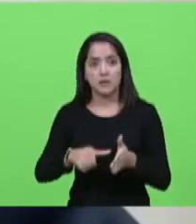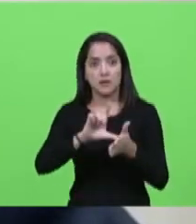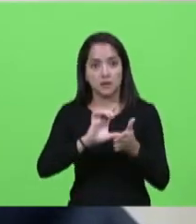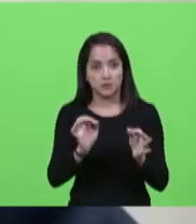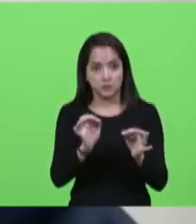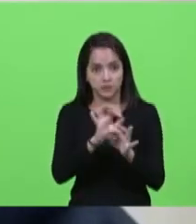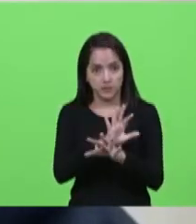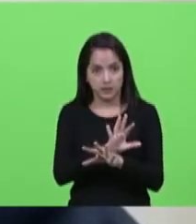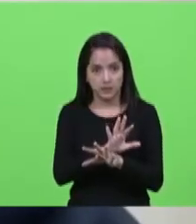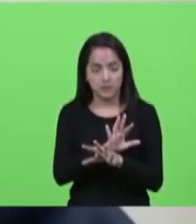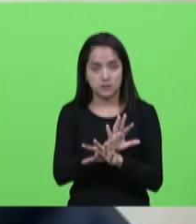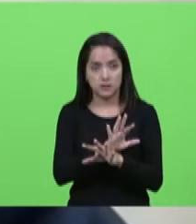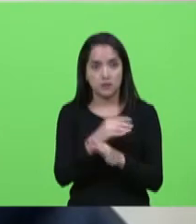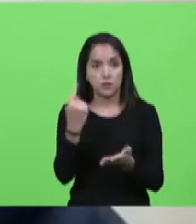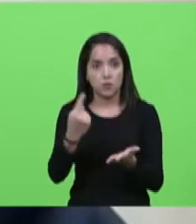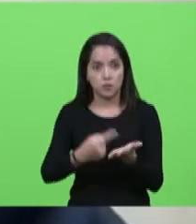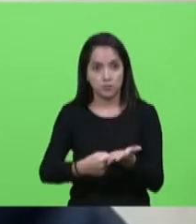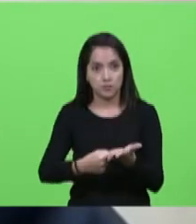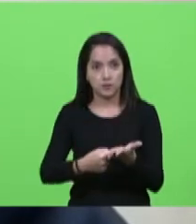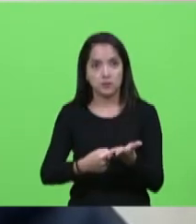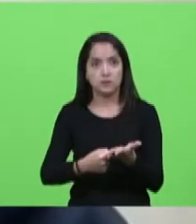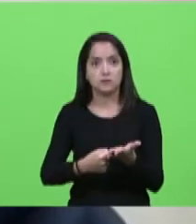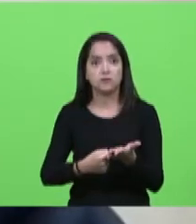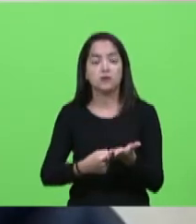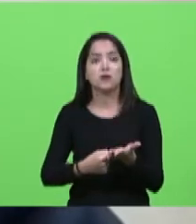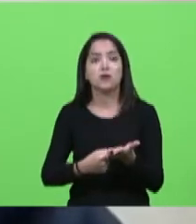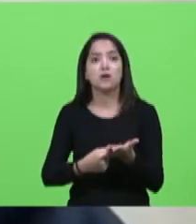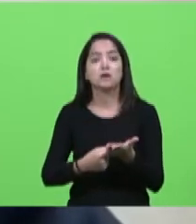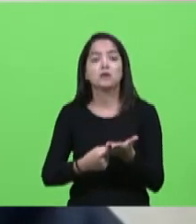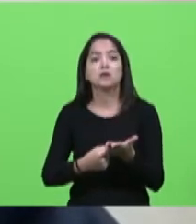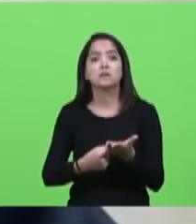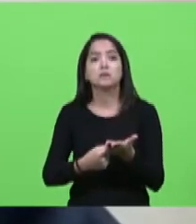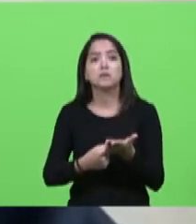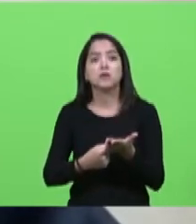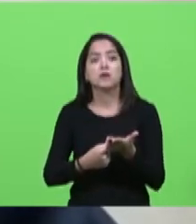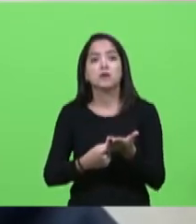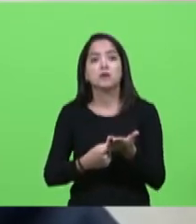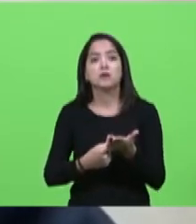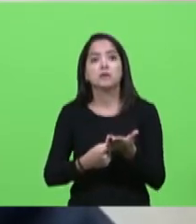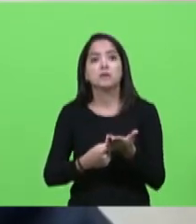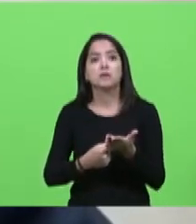a presente sessão, convoca outra extraordinária para as